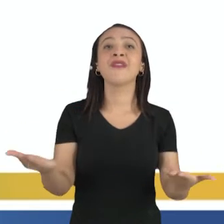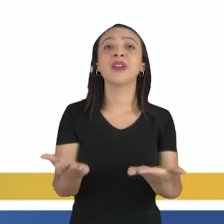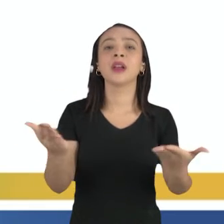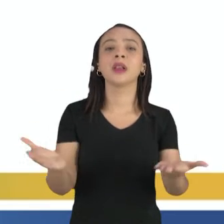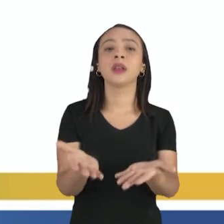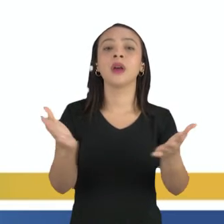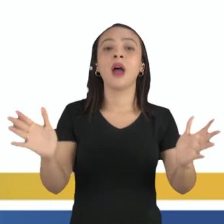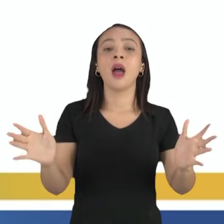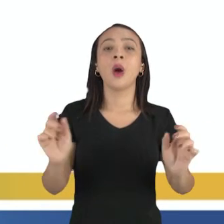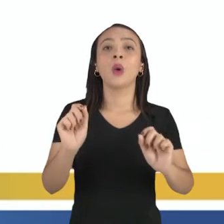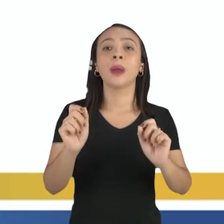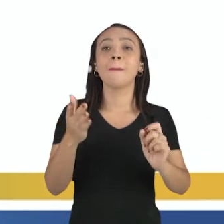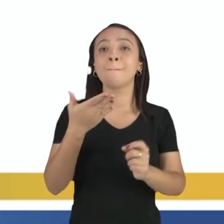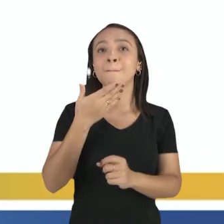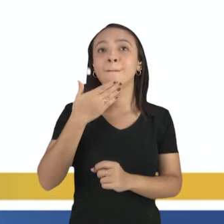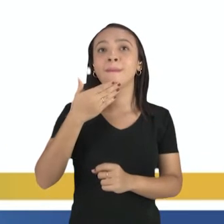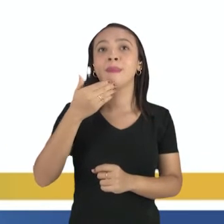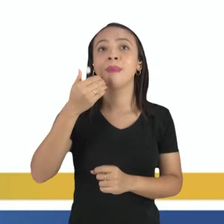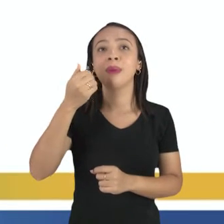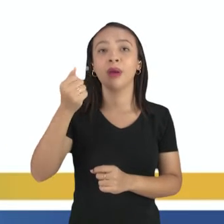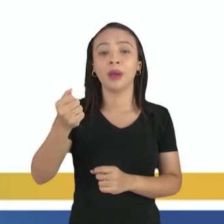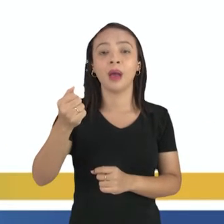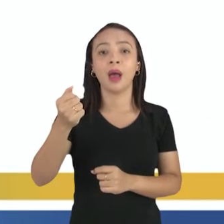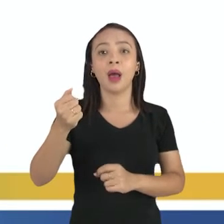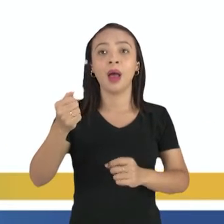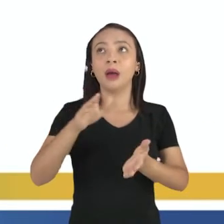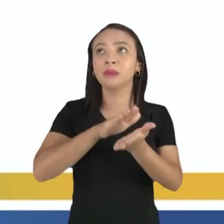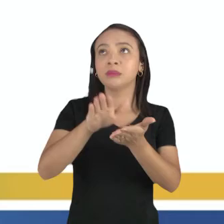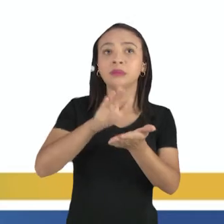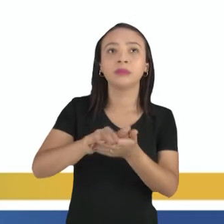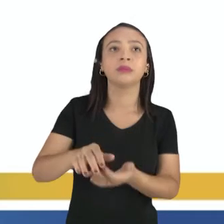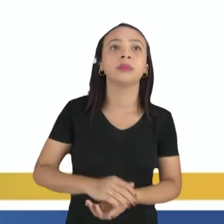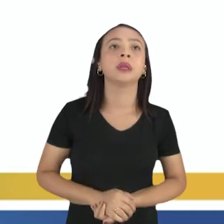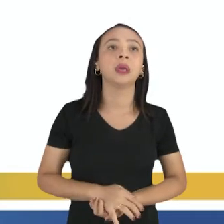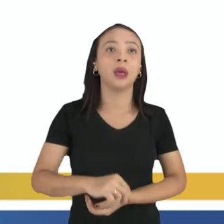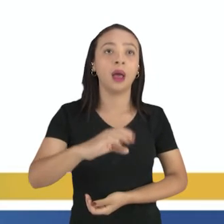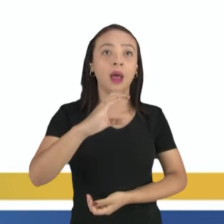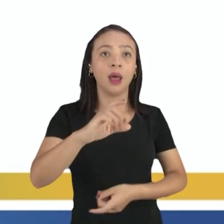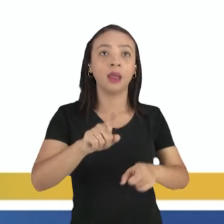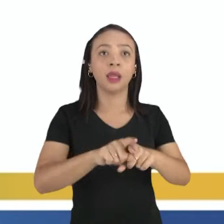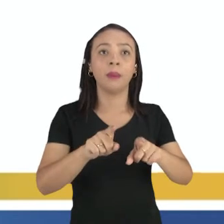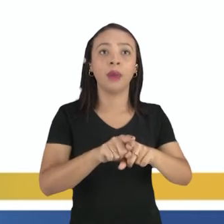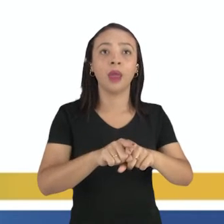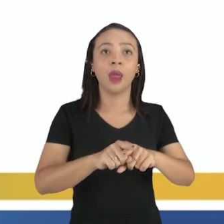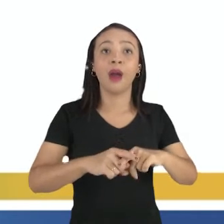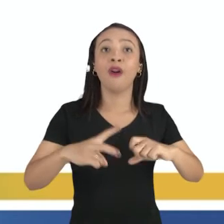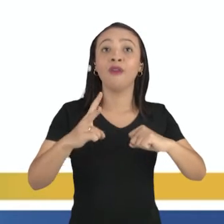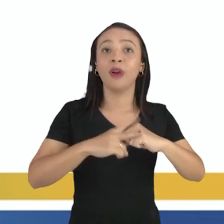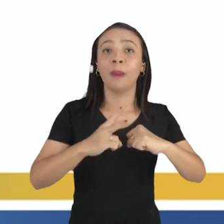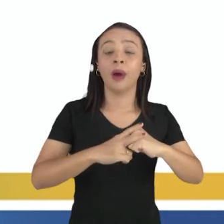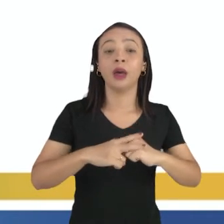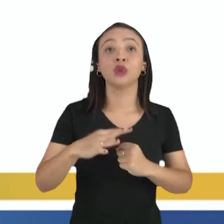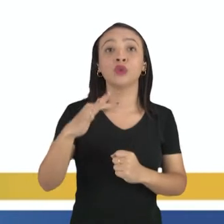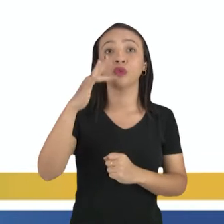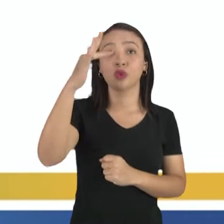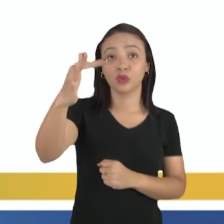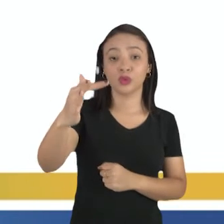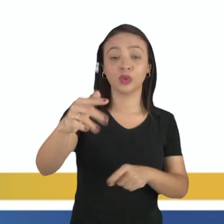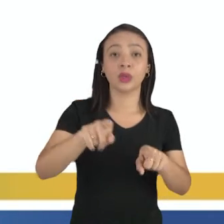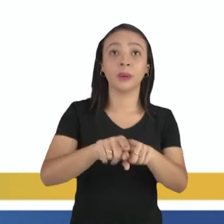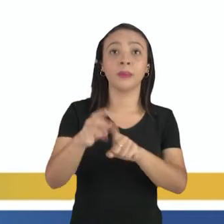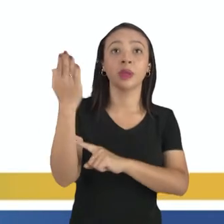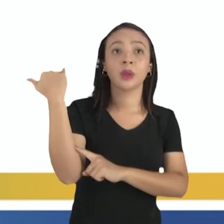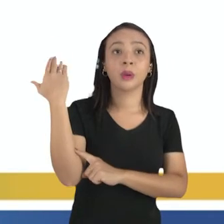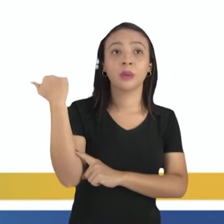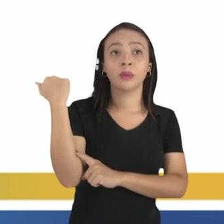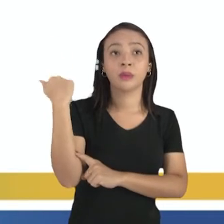e a impressão, das formas verbais no futuro e no pretérito, em sequência, ou da expressão intensificadora menos do